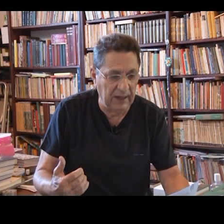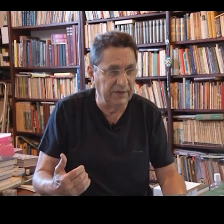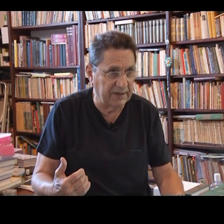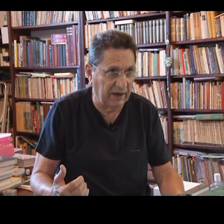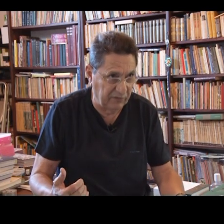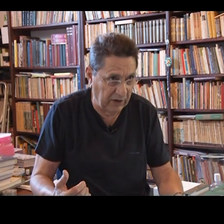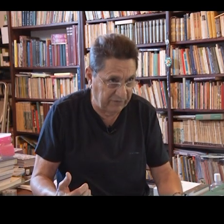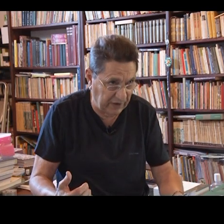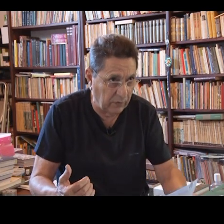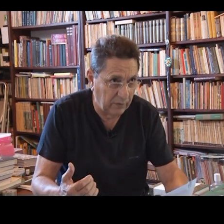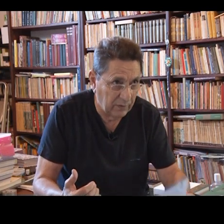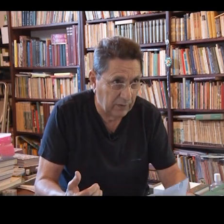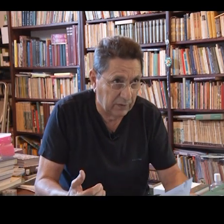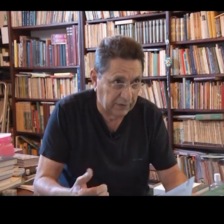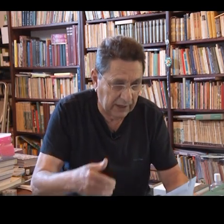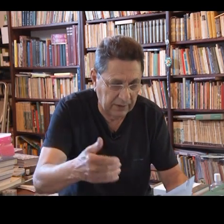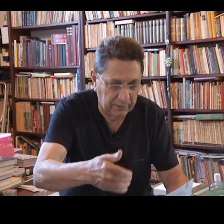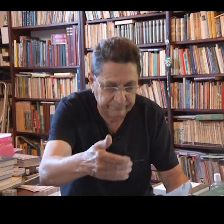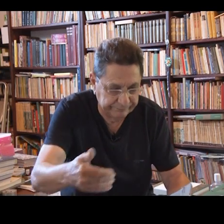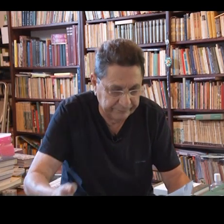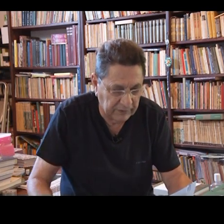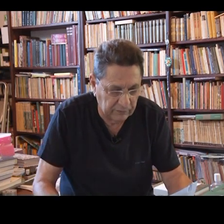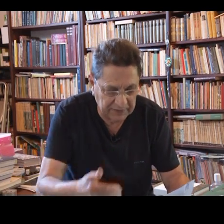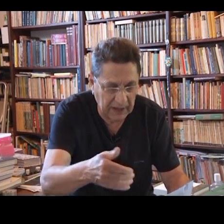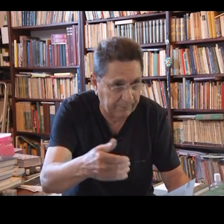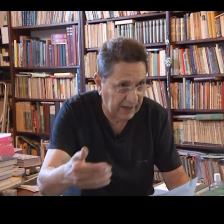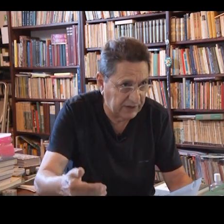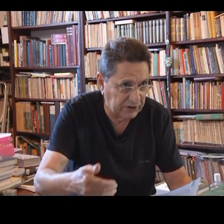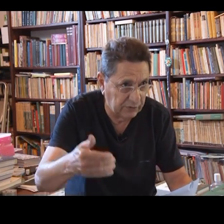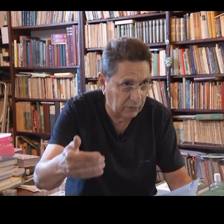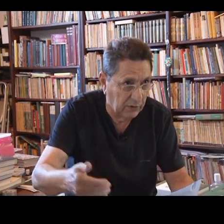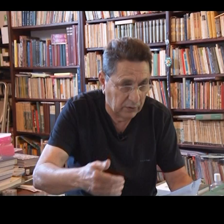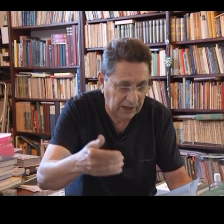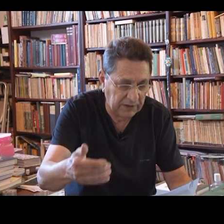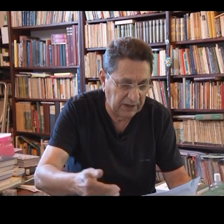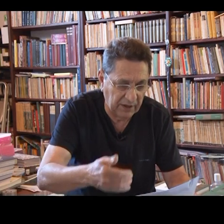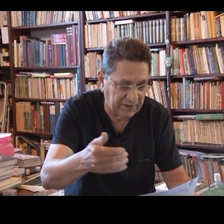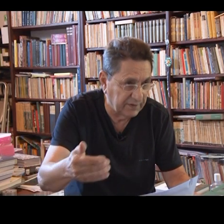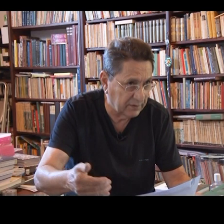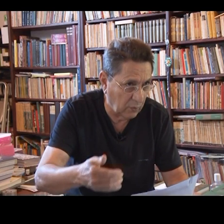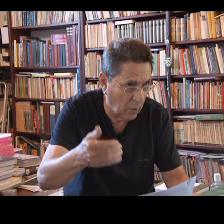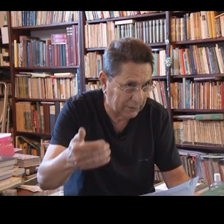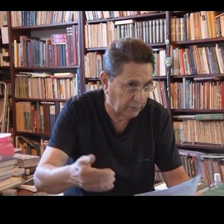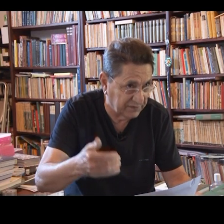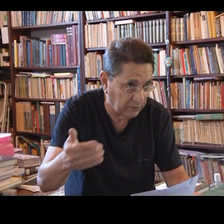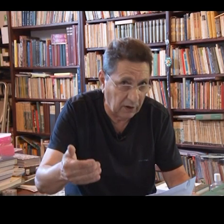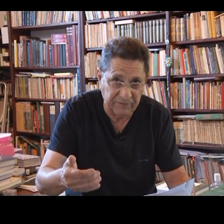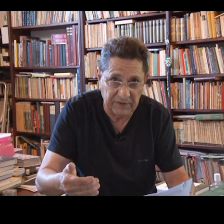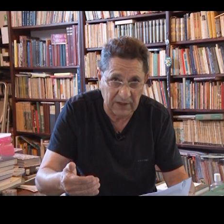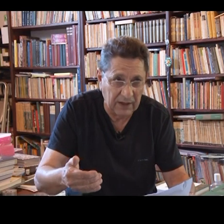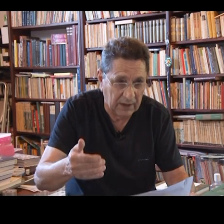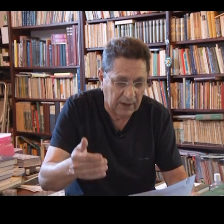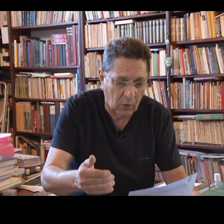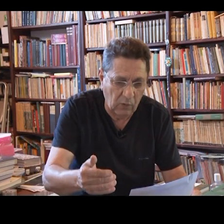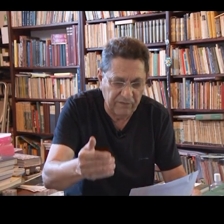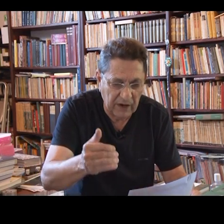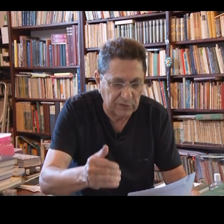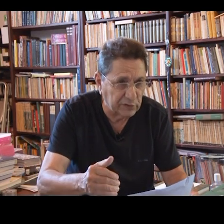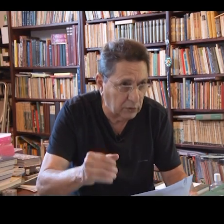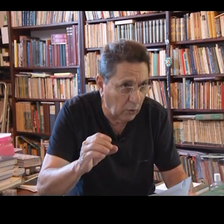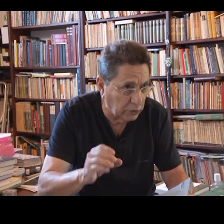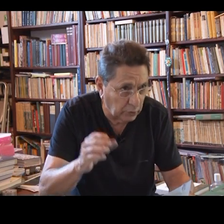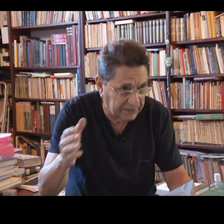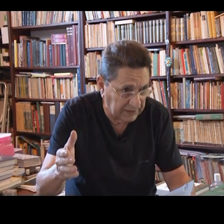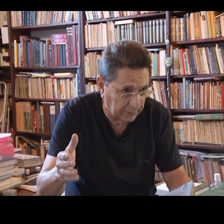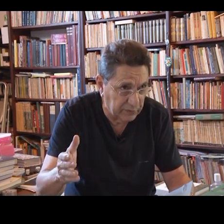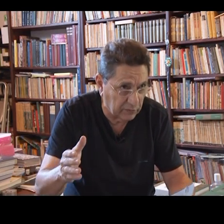ele escreve o refrão, né, que então se repete entre essas 4 estrofes, né, com